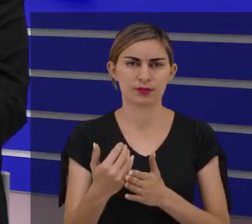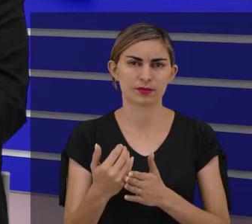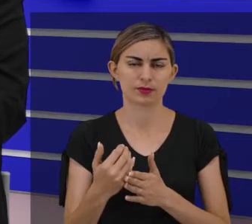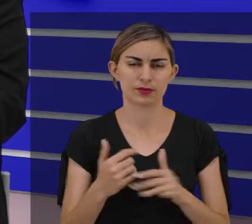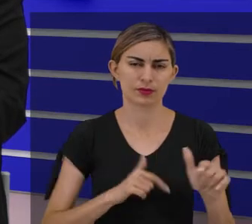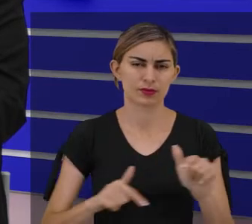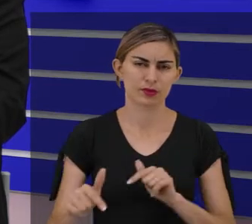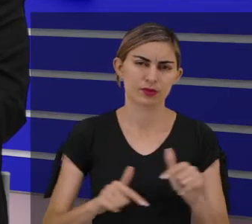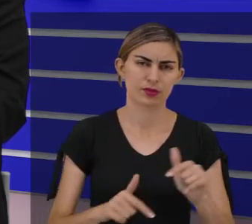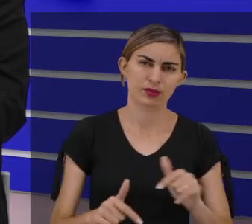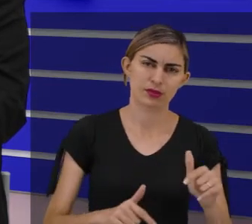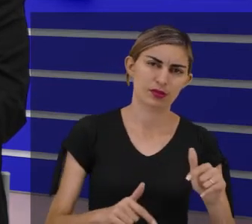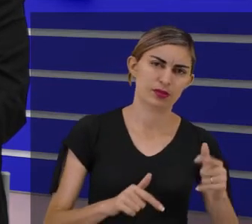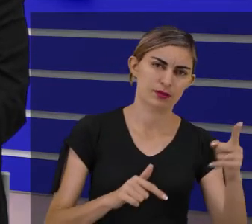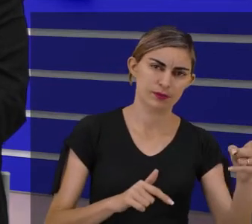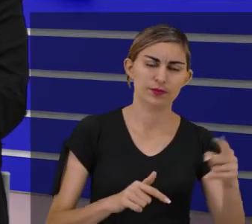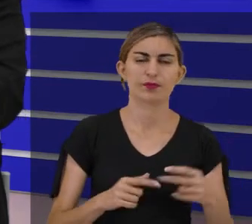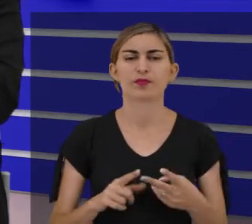trabalhador em relação ao empregador.